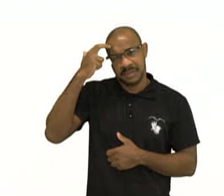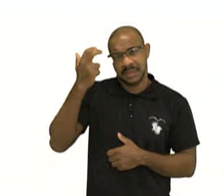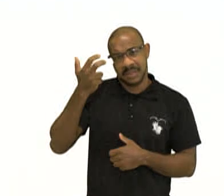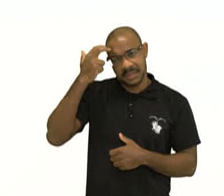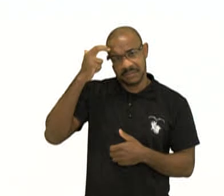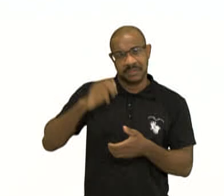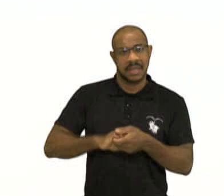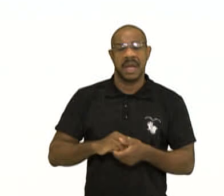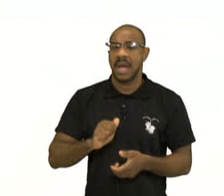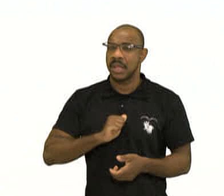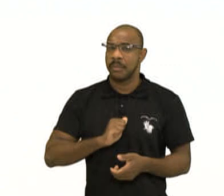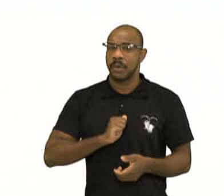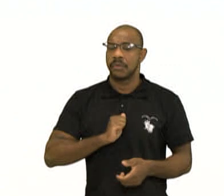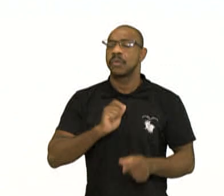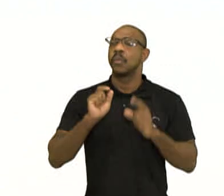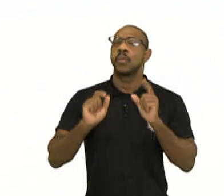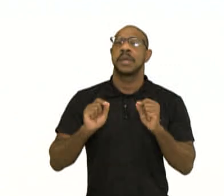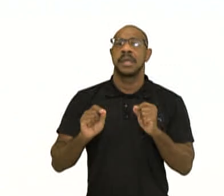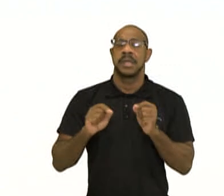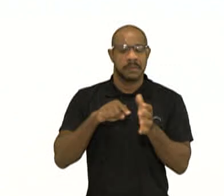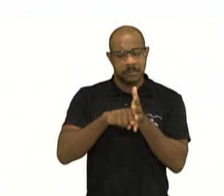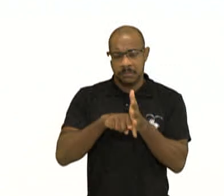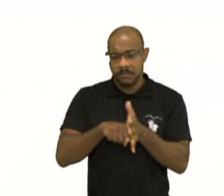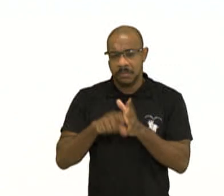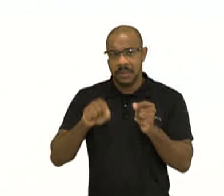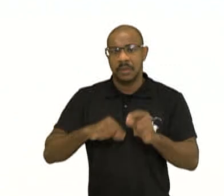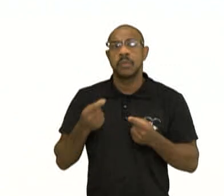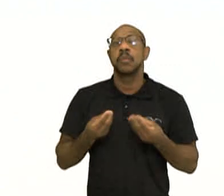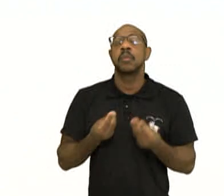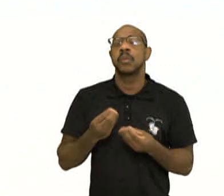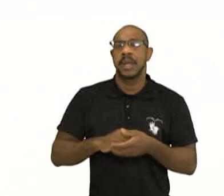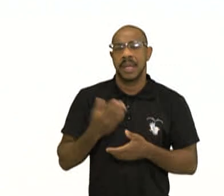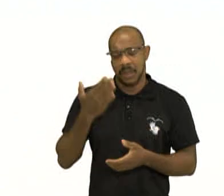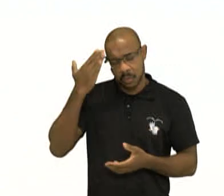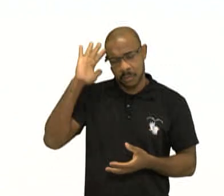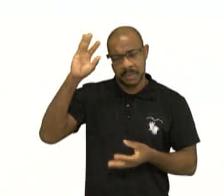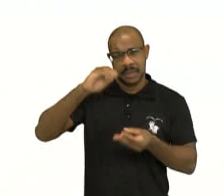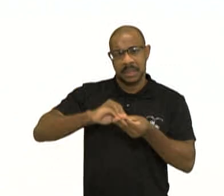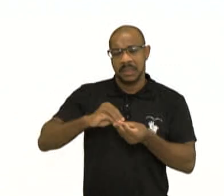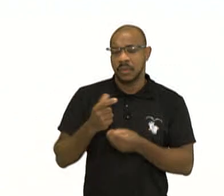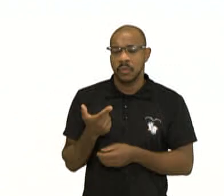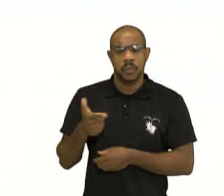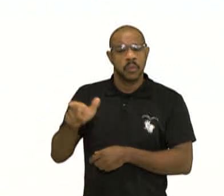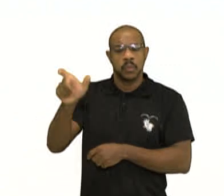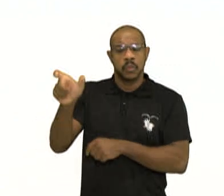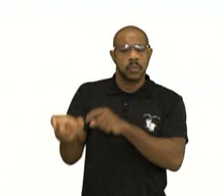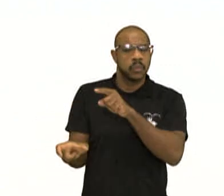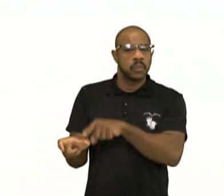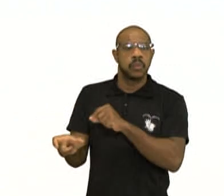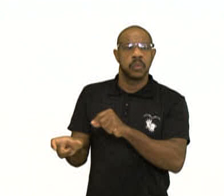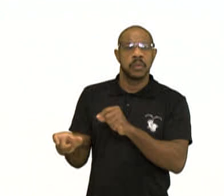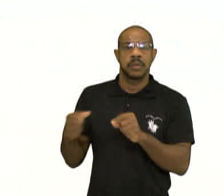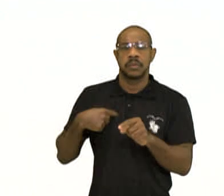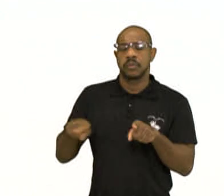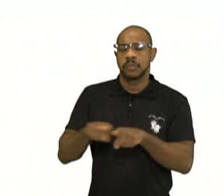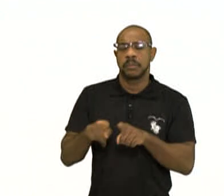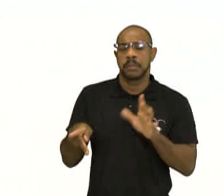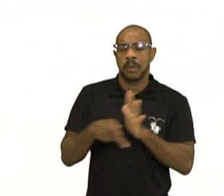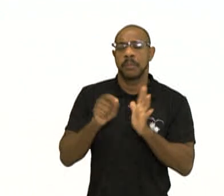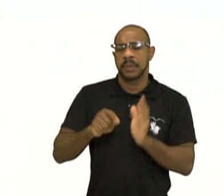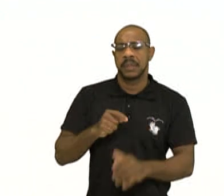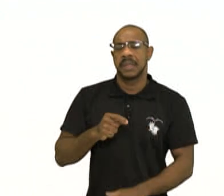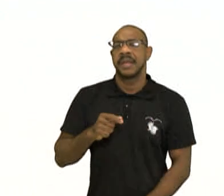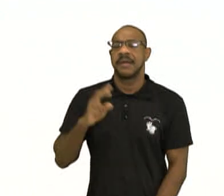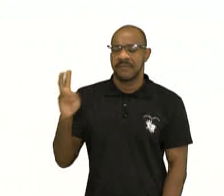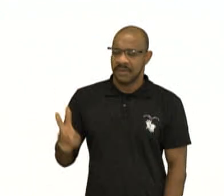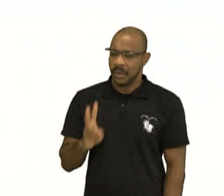antropologia científica era perpassada pela compreensão do outro a partir dos próprios valores. E